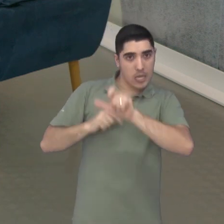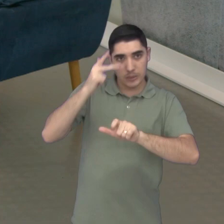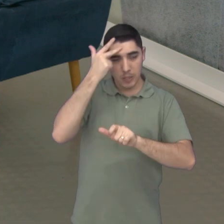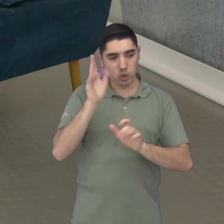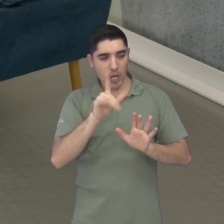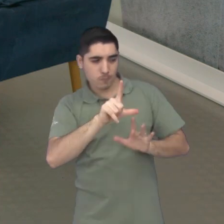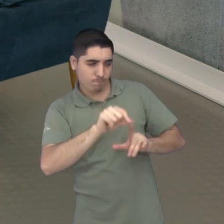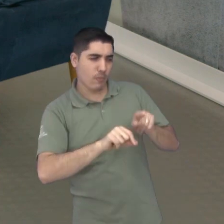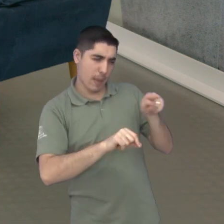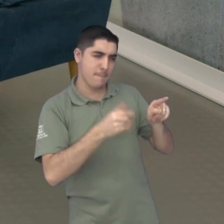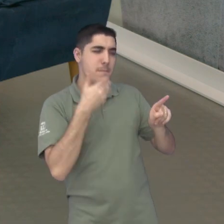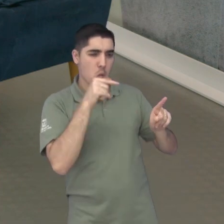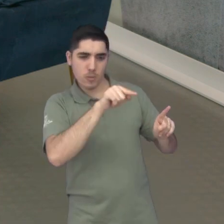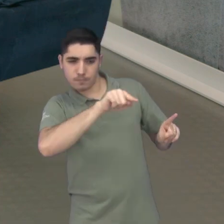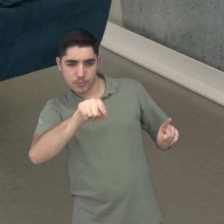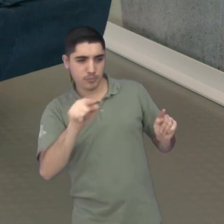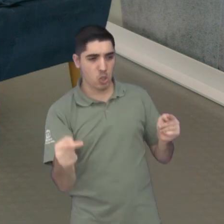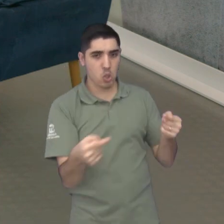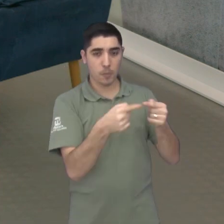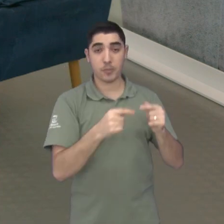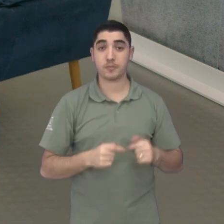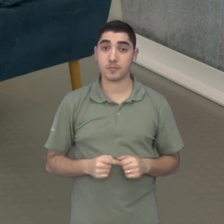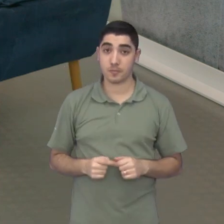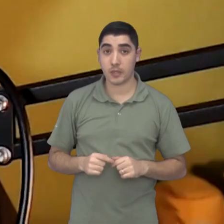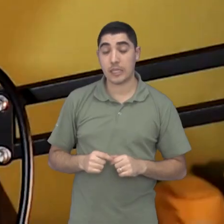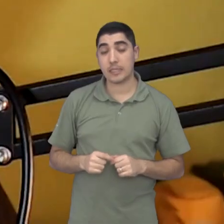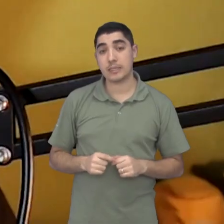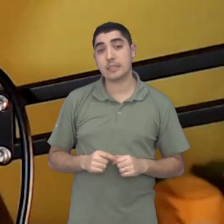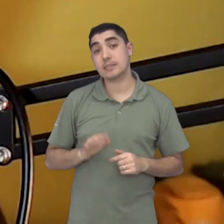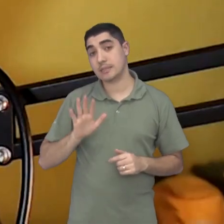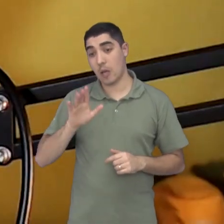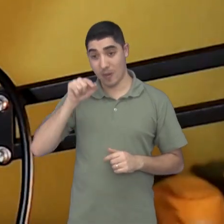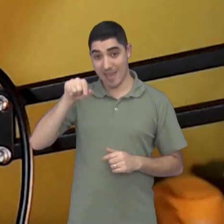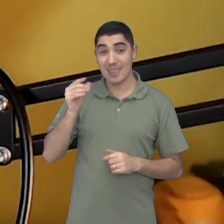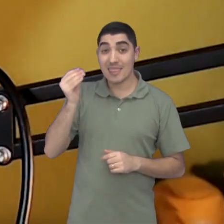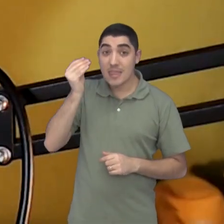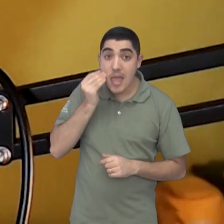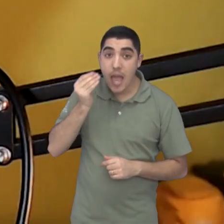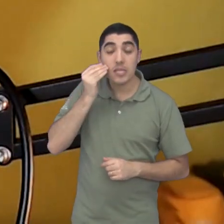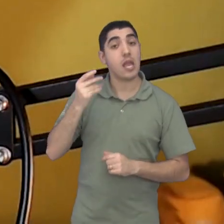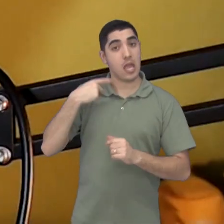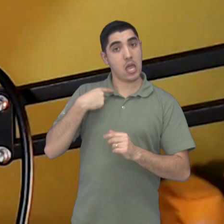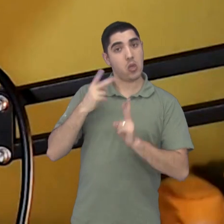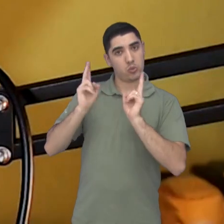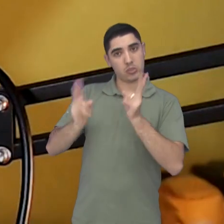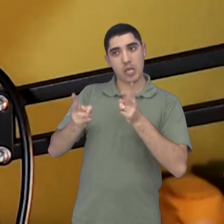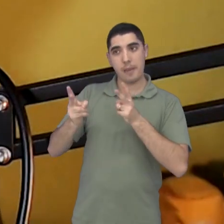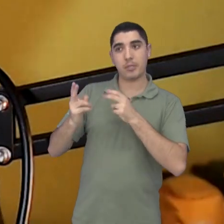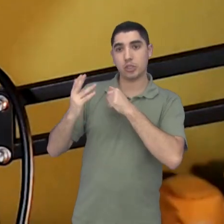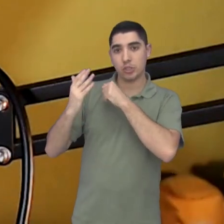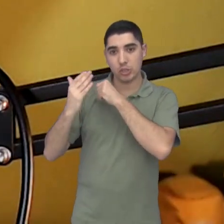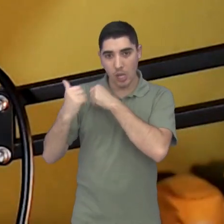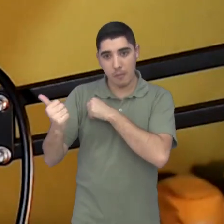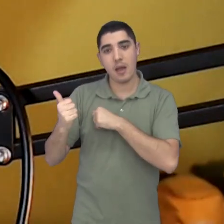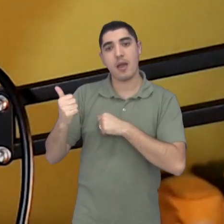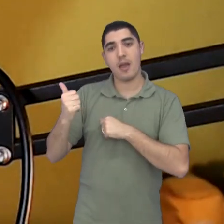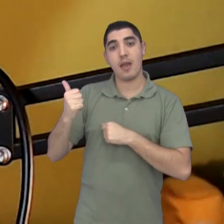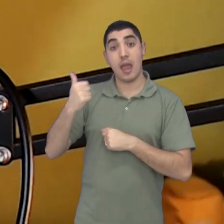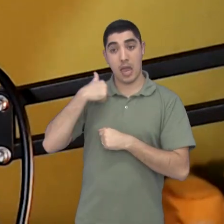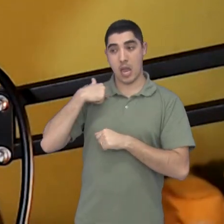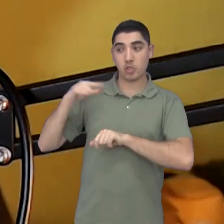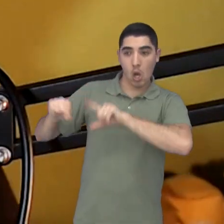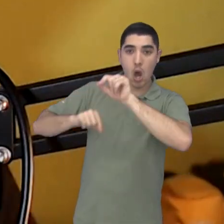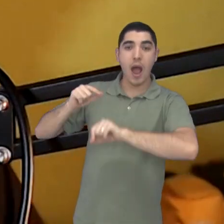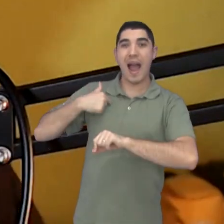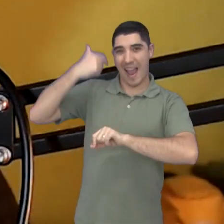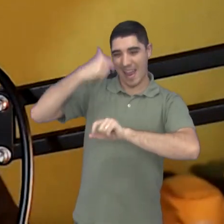já direcionam? Como que funciona? O teste, eu sou escalada para fazer o teste, na verdade. Eu